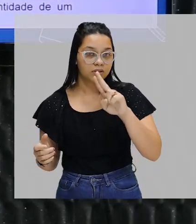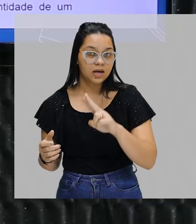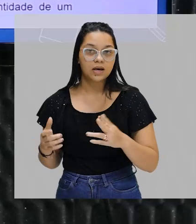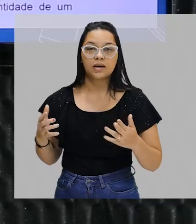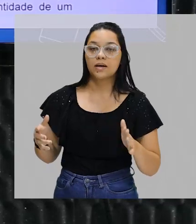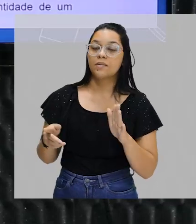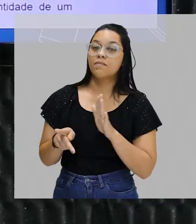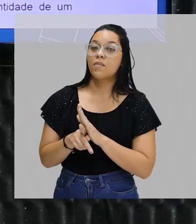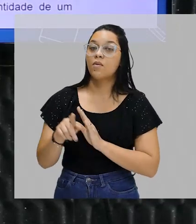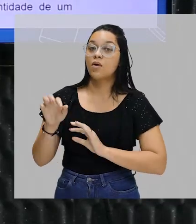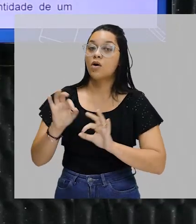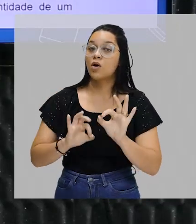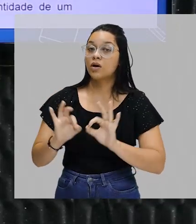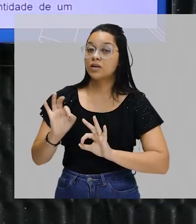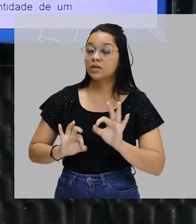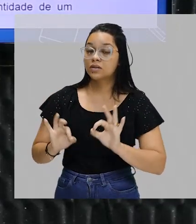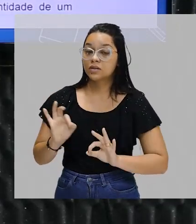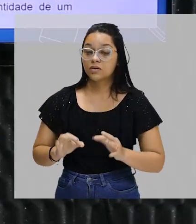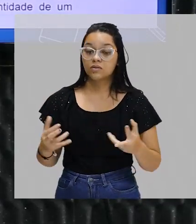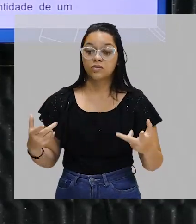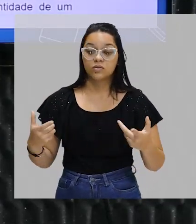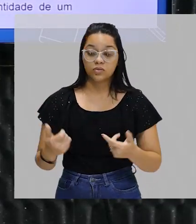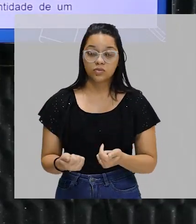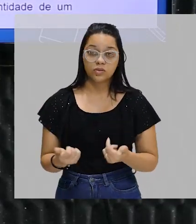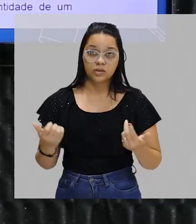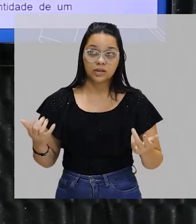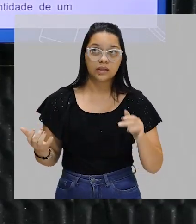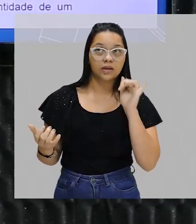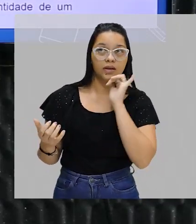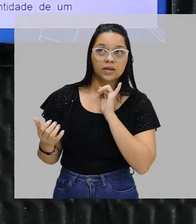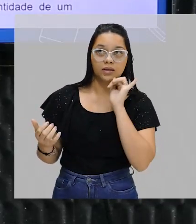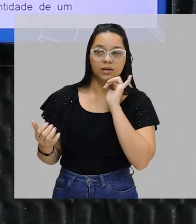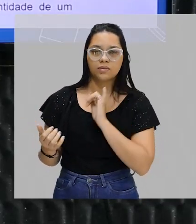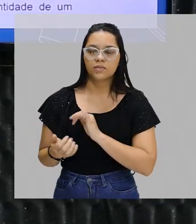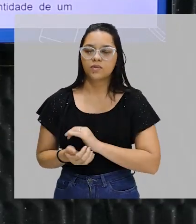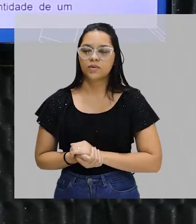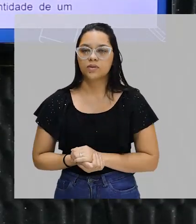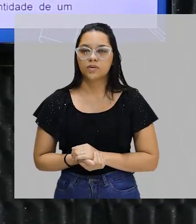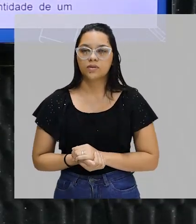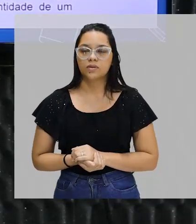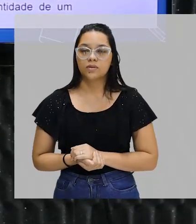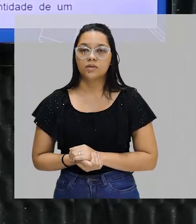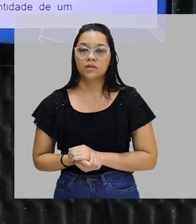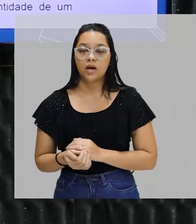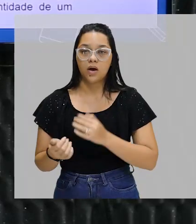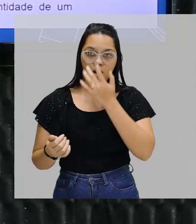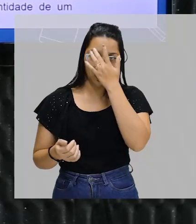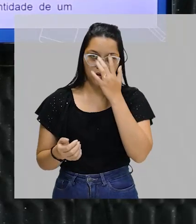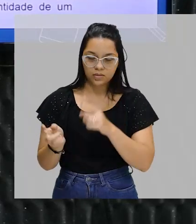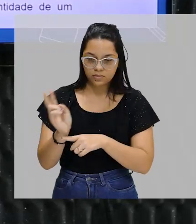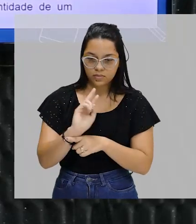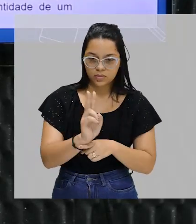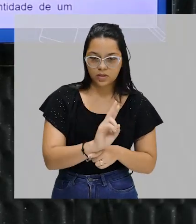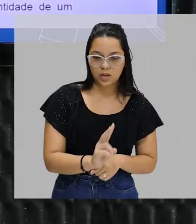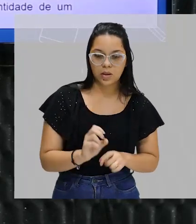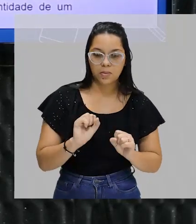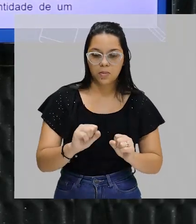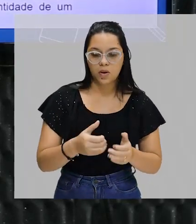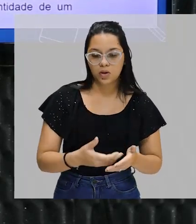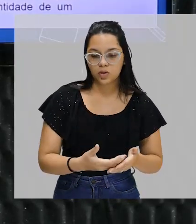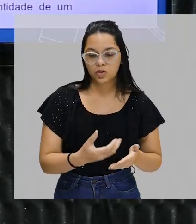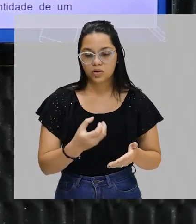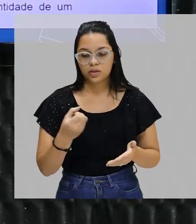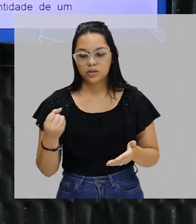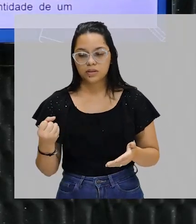no controle de qualidade. Então, por exemplo, A vigilância ela pode coletar a